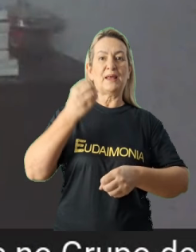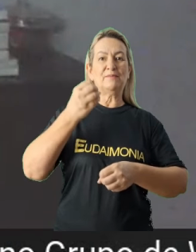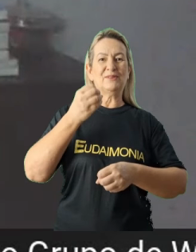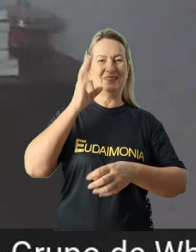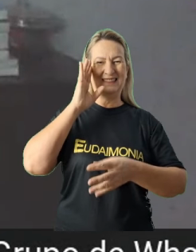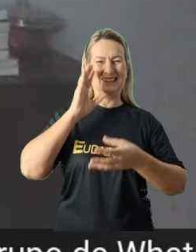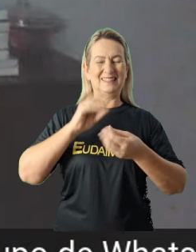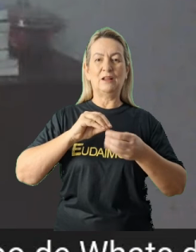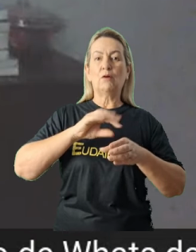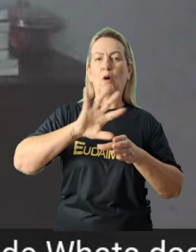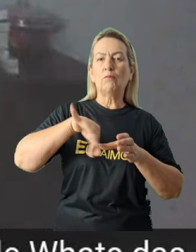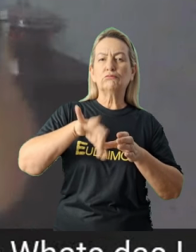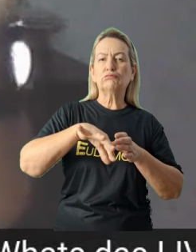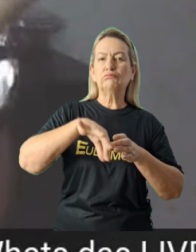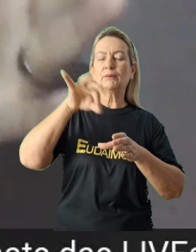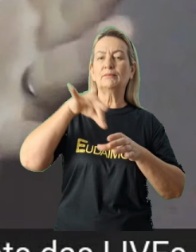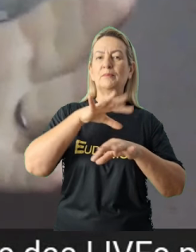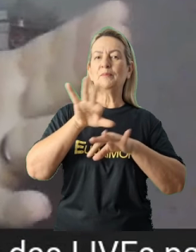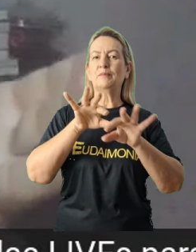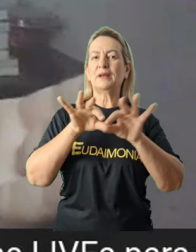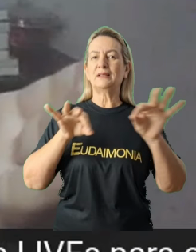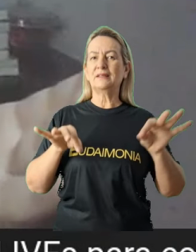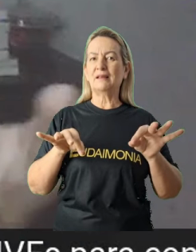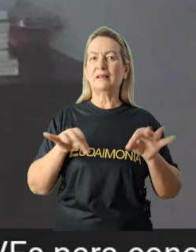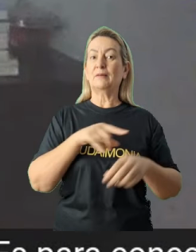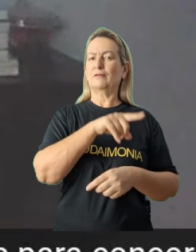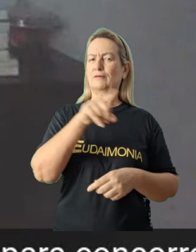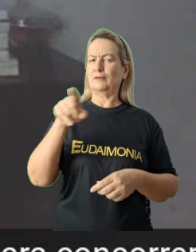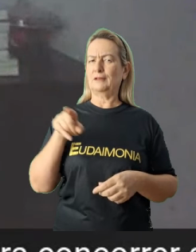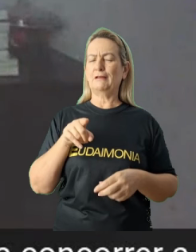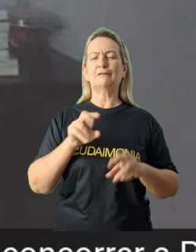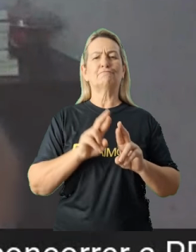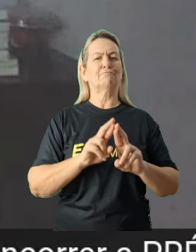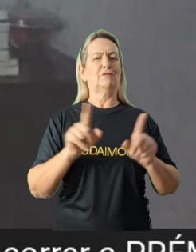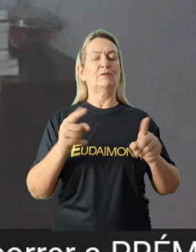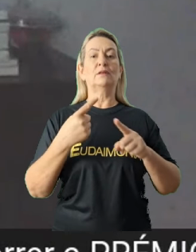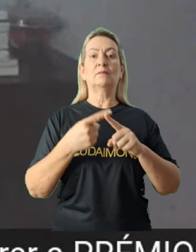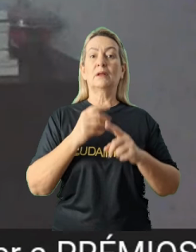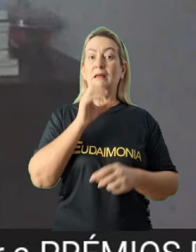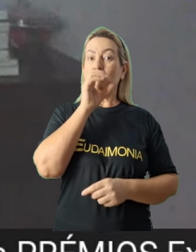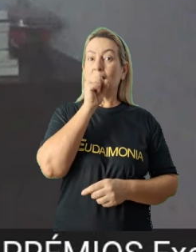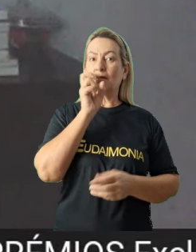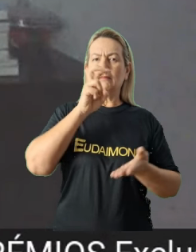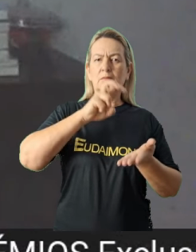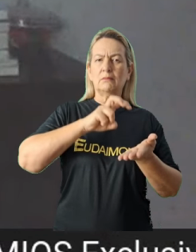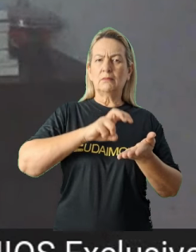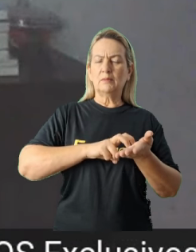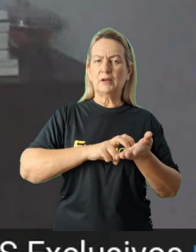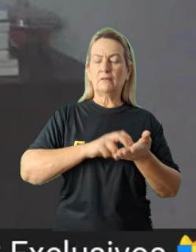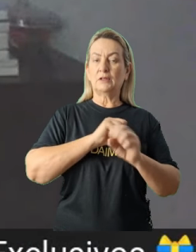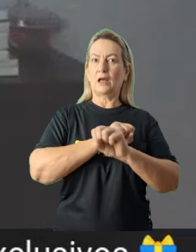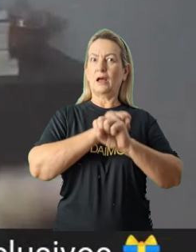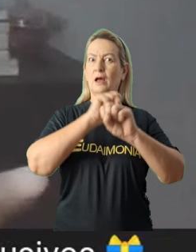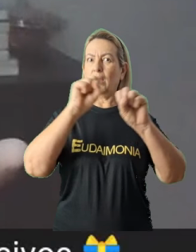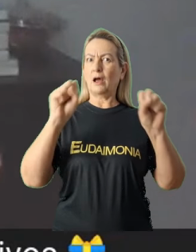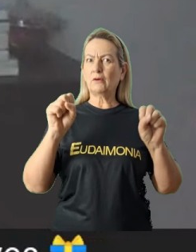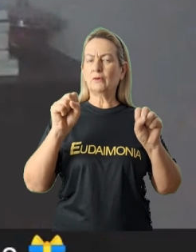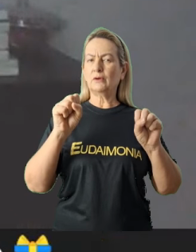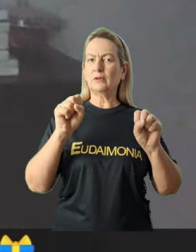alguma coisa diferenciada para a galera que de fato é diferenciada. Porque vamos combinar, num sabadão de manhã, você se colocar a